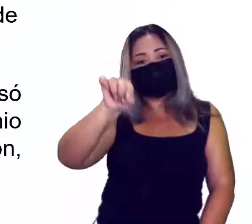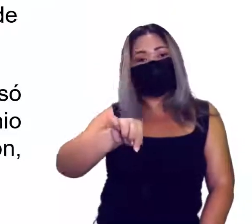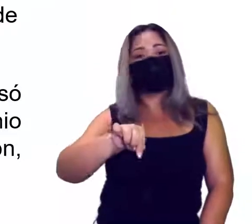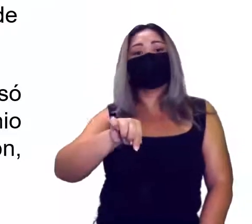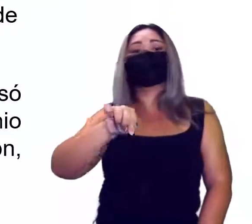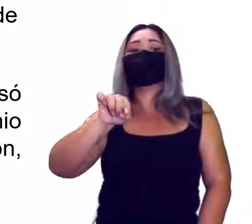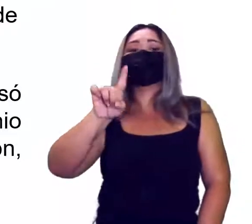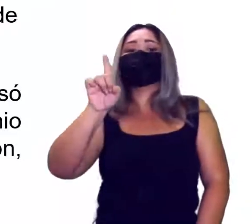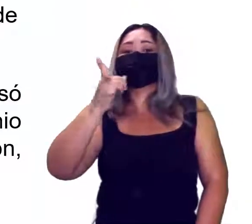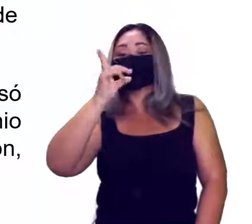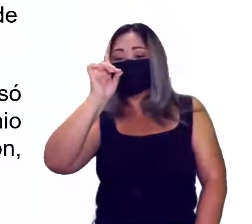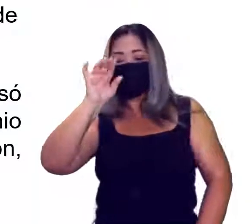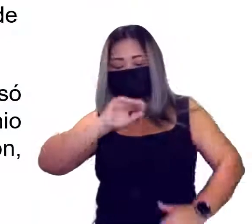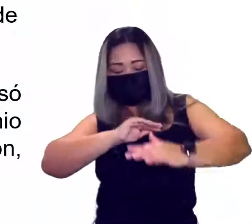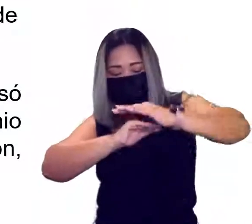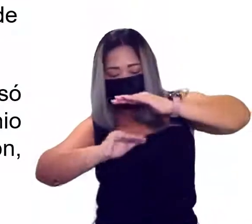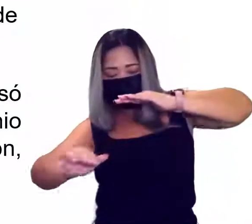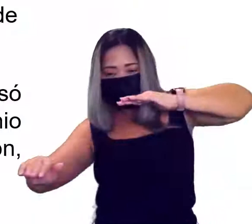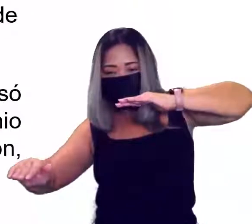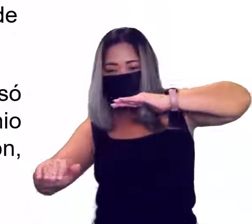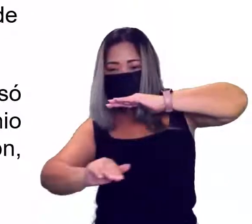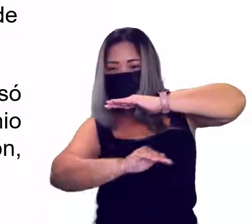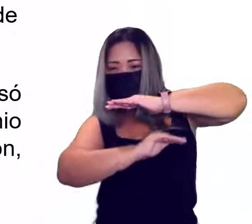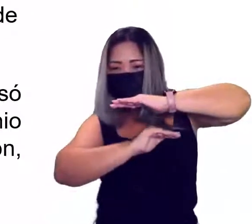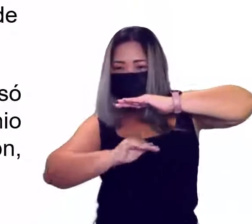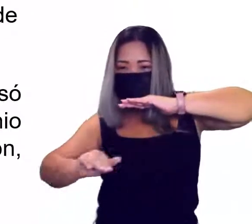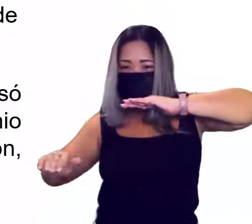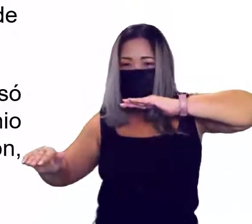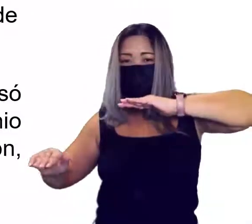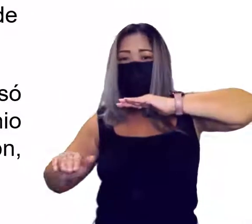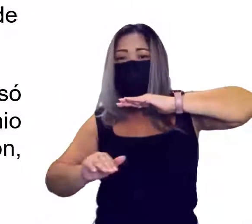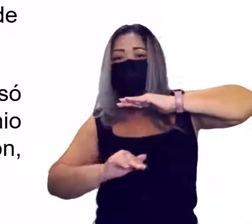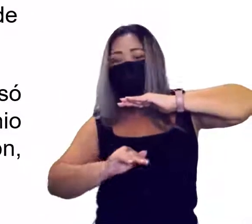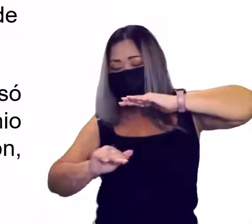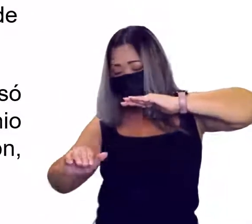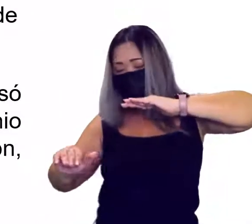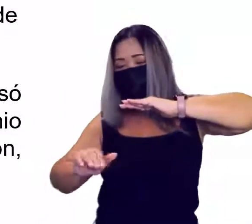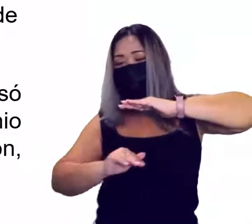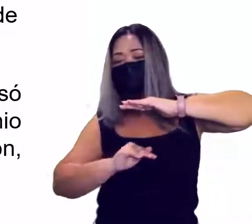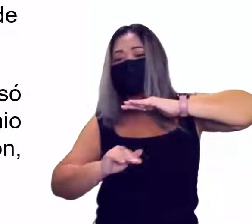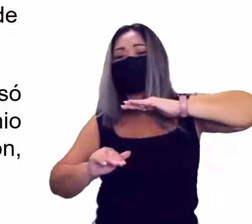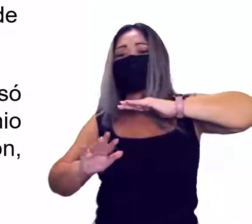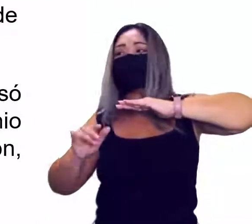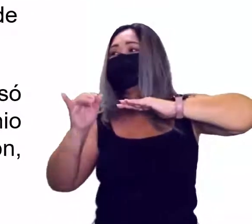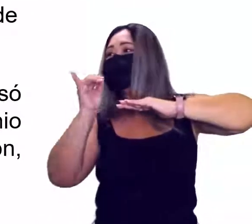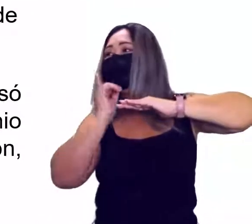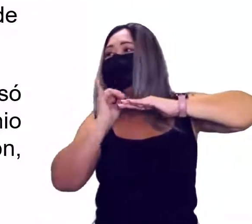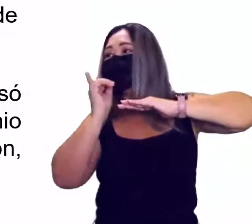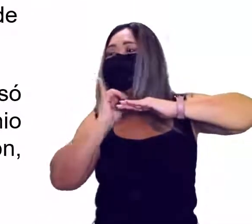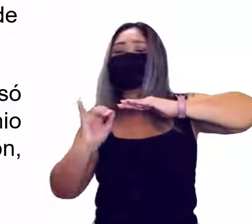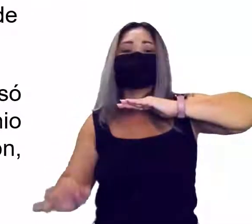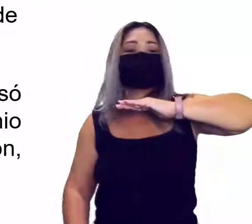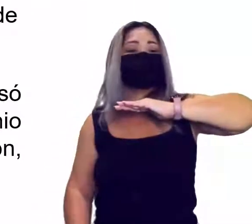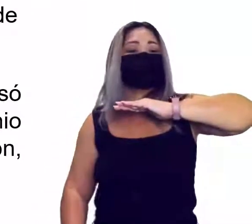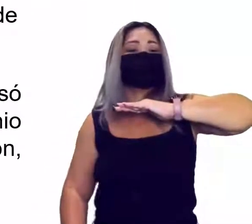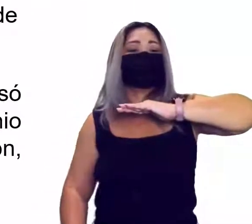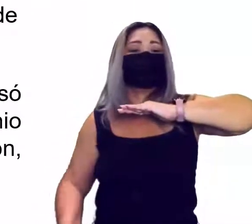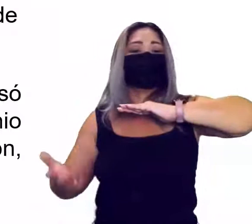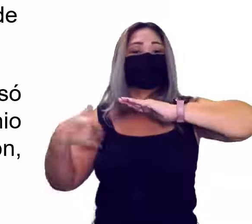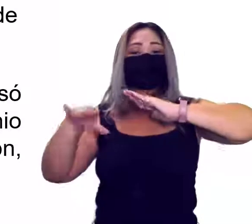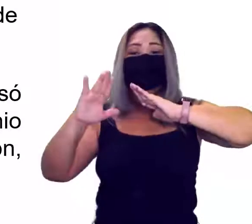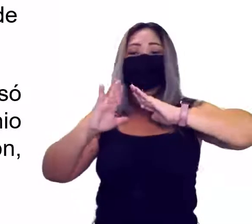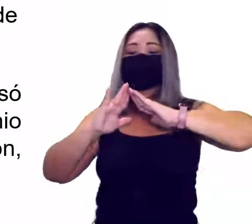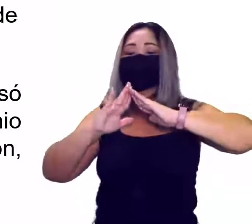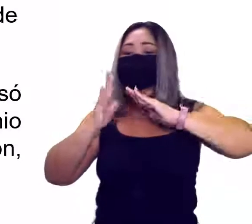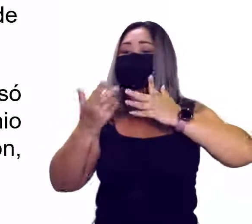deus grego do submundo, gente. Aquele sub é que está abaixo, tá? Por exemplo, em casa, depois do